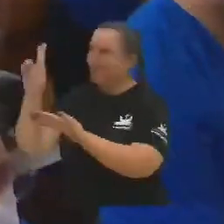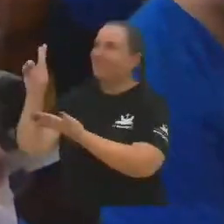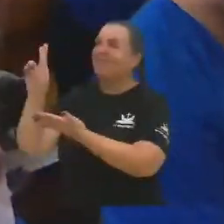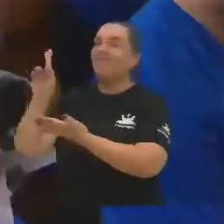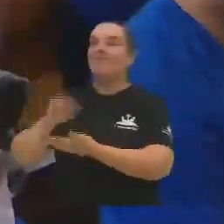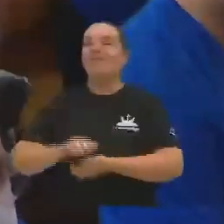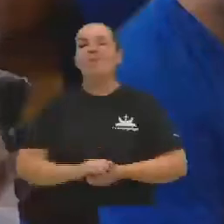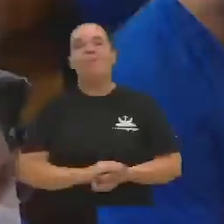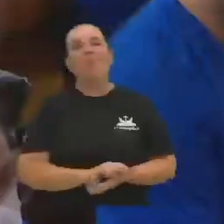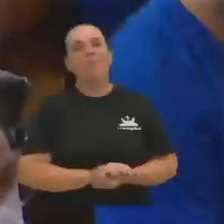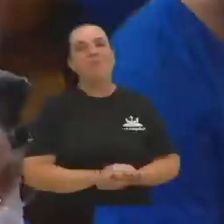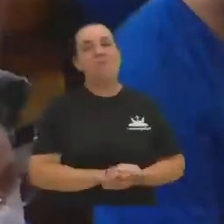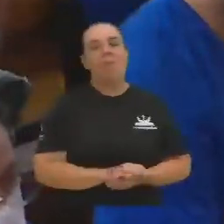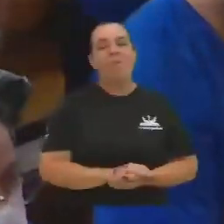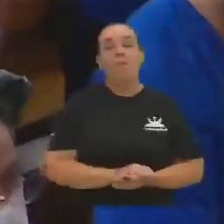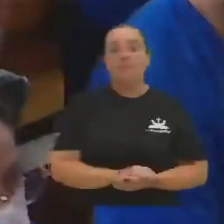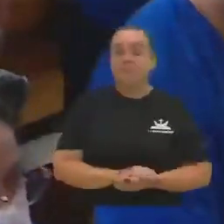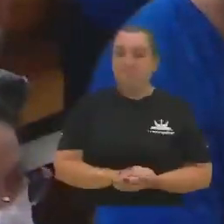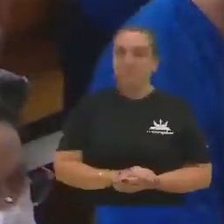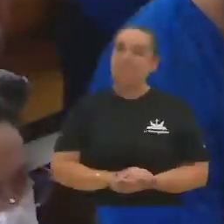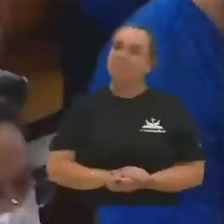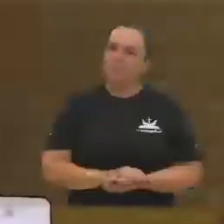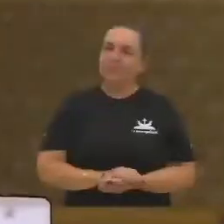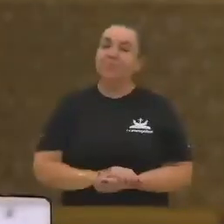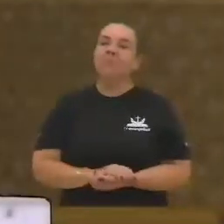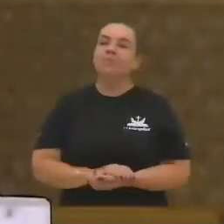vós, Senhor.